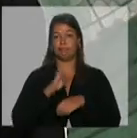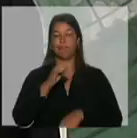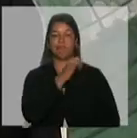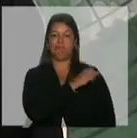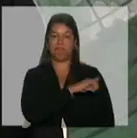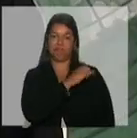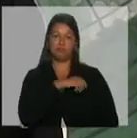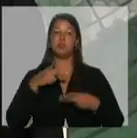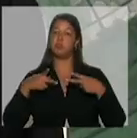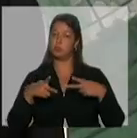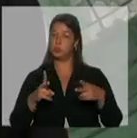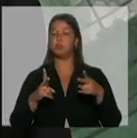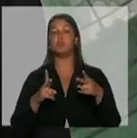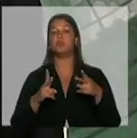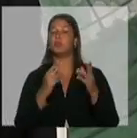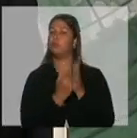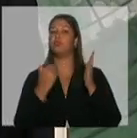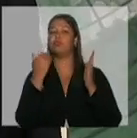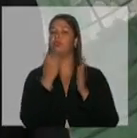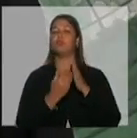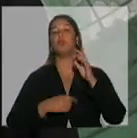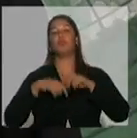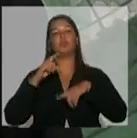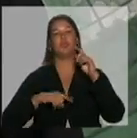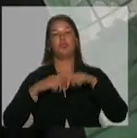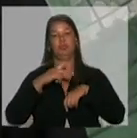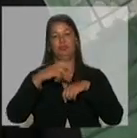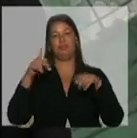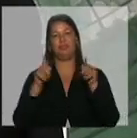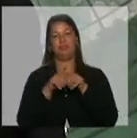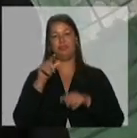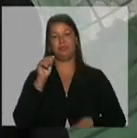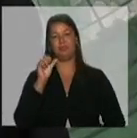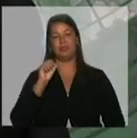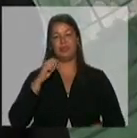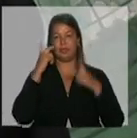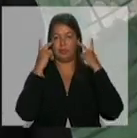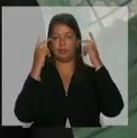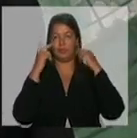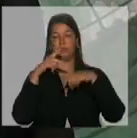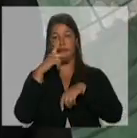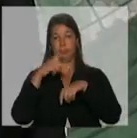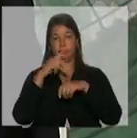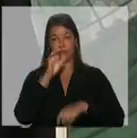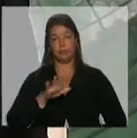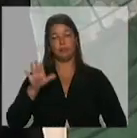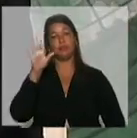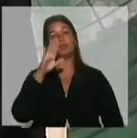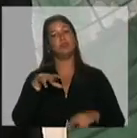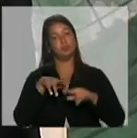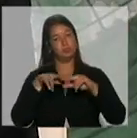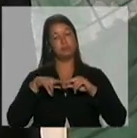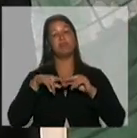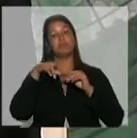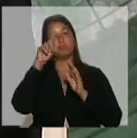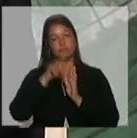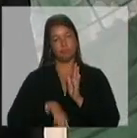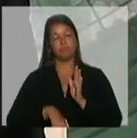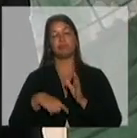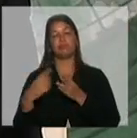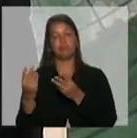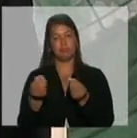O estado do Rio de Janeiro continua sendo o maior produtor de petróleo e gás natural do país. E justamente por isso, a queda no